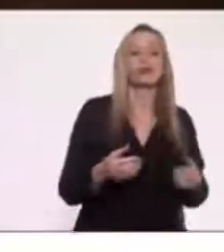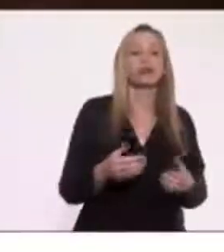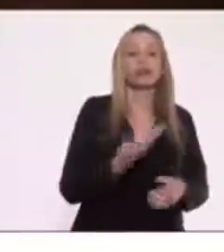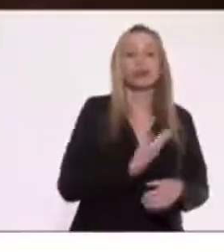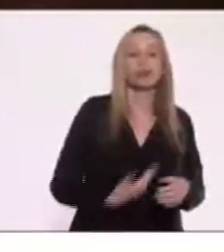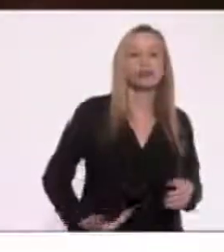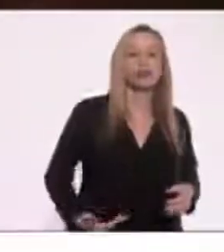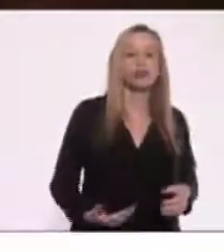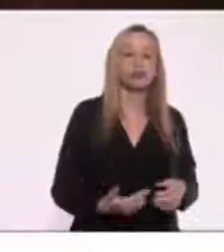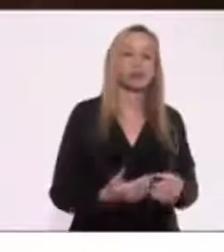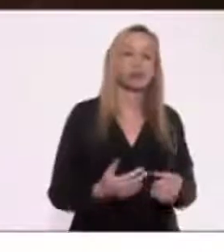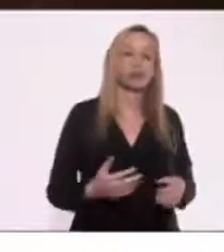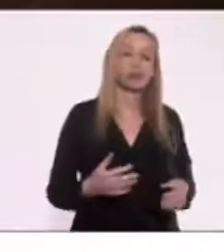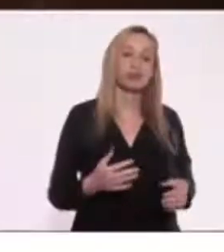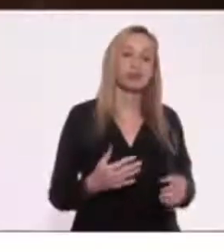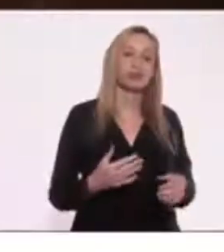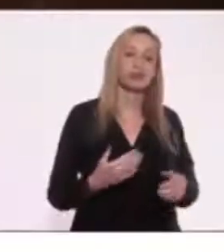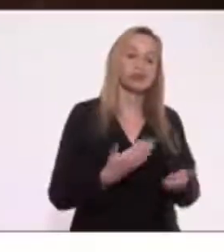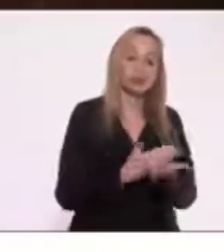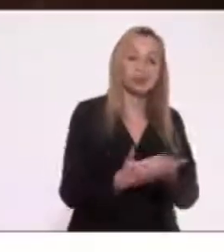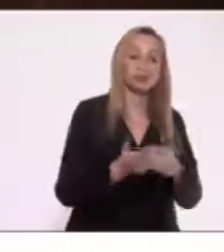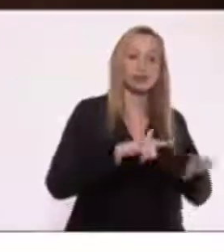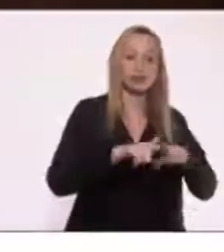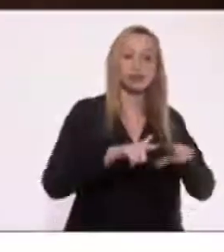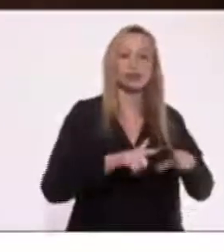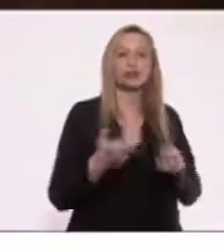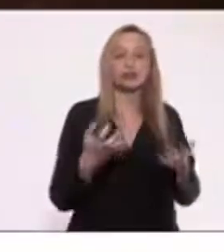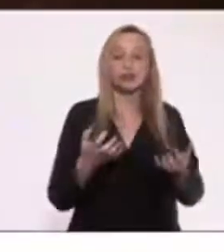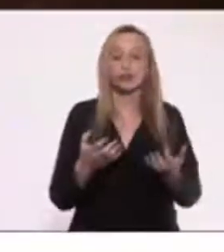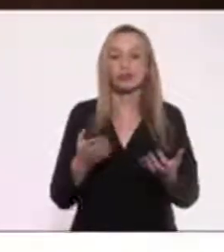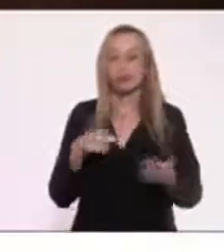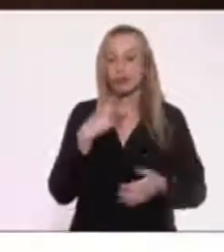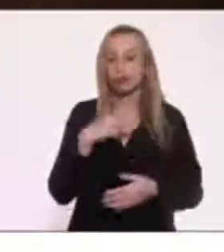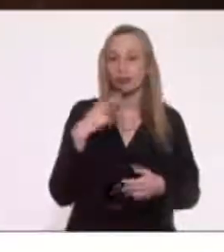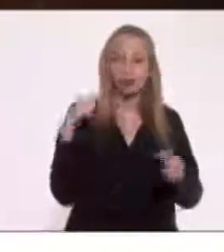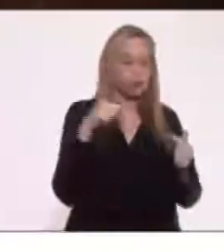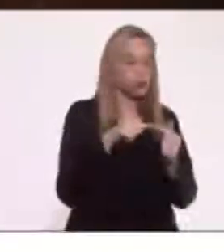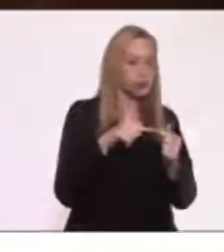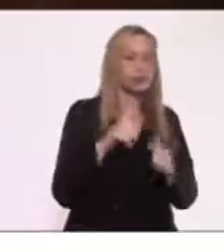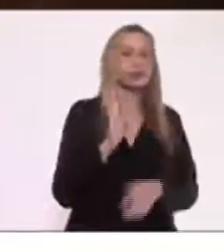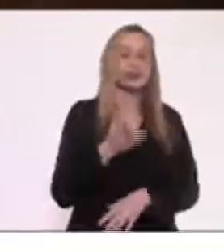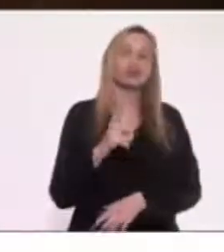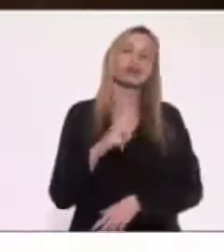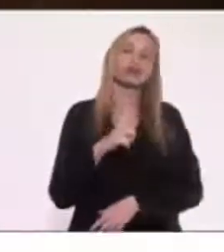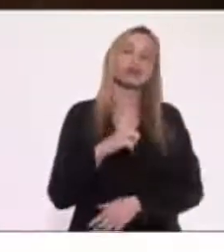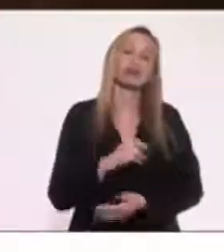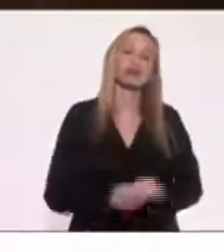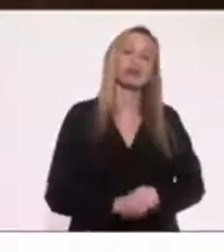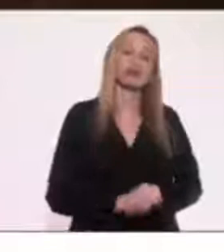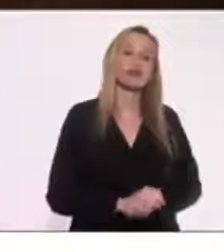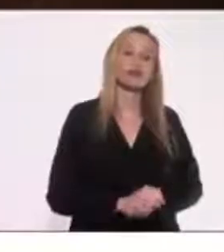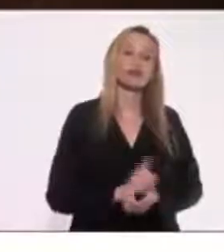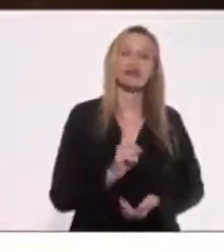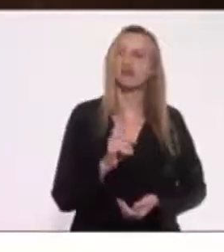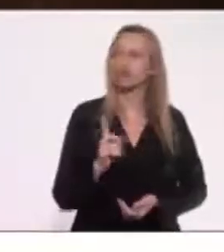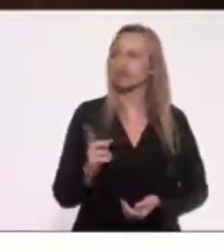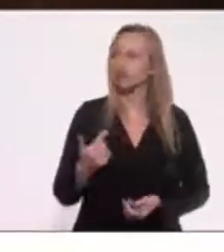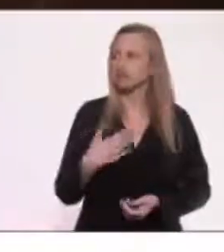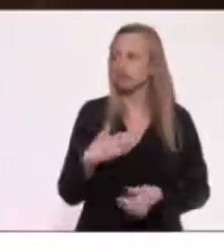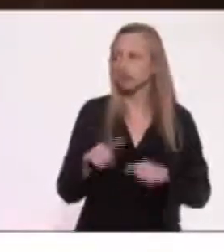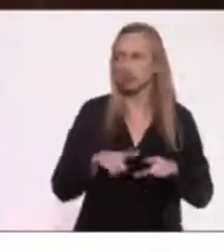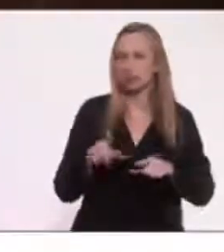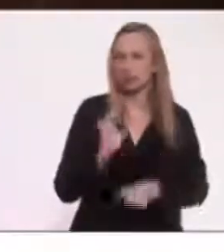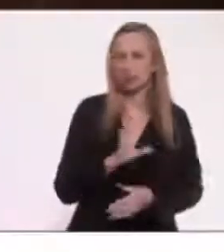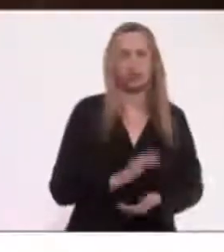posse. E aqui eu digo de forma muito objetiva, já tivemos êxito, não por meu mérito próprio